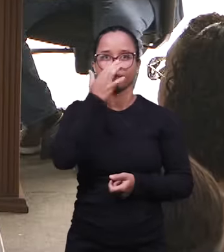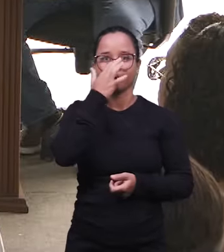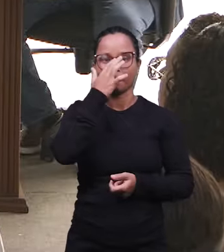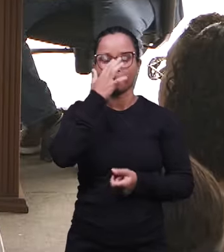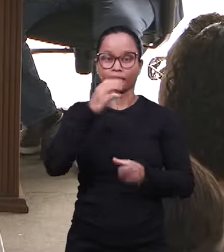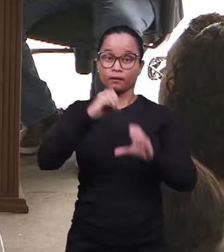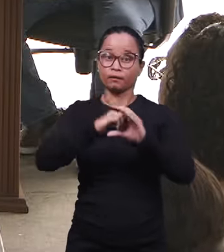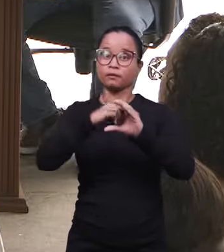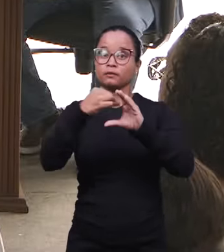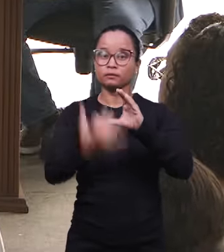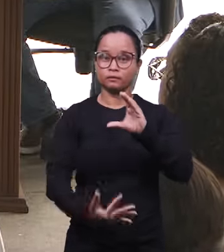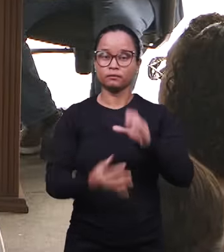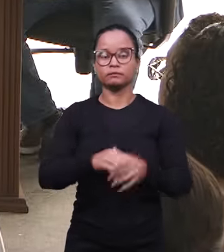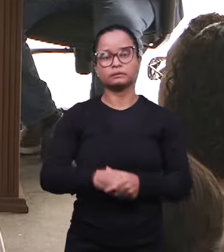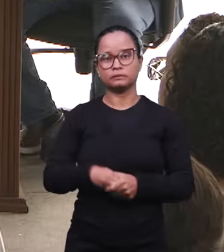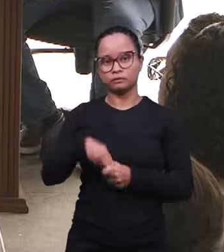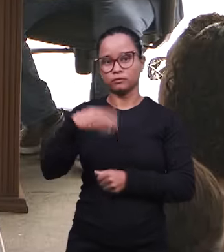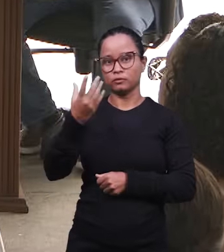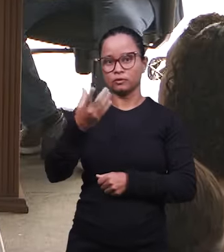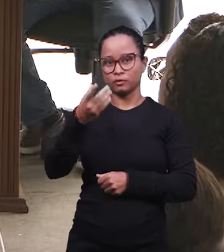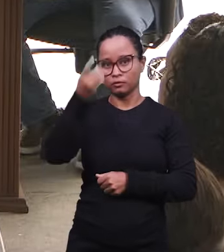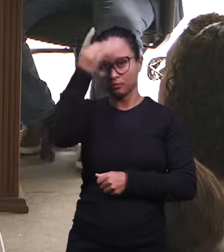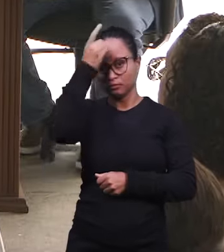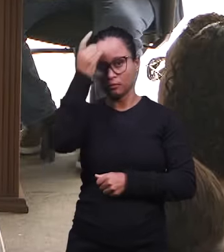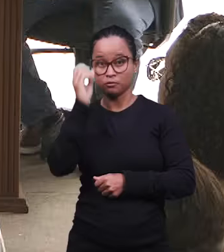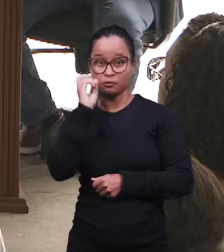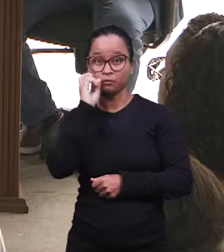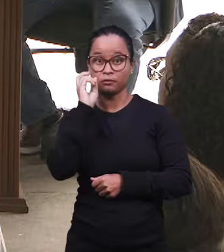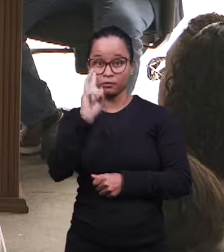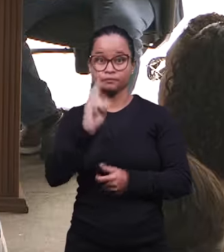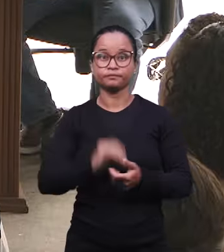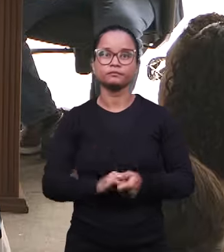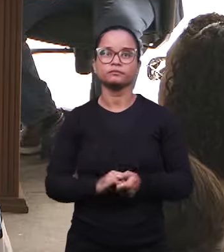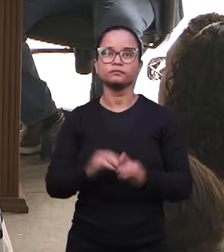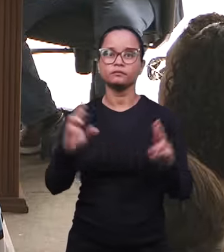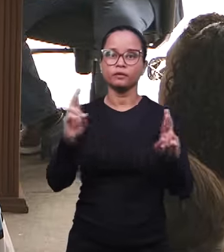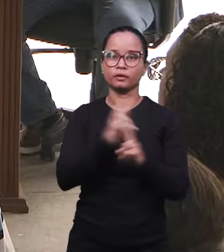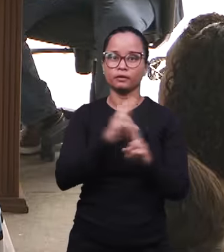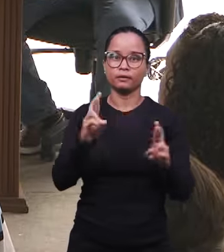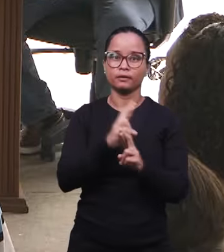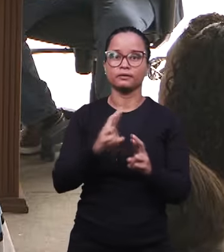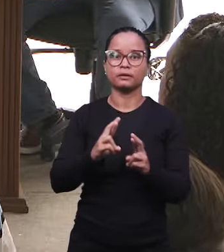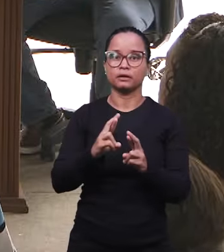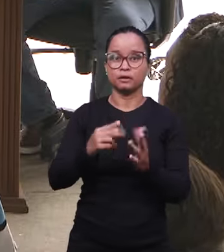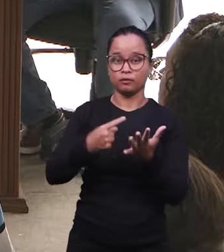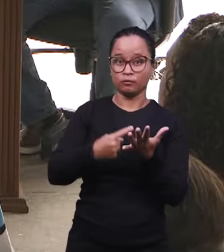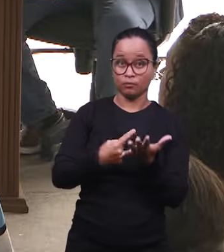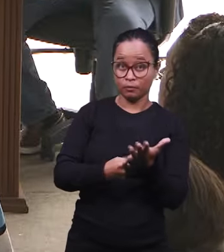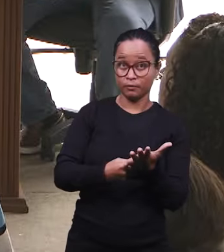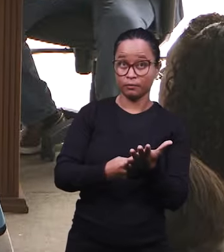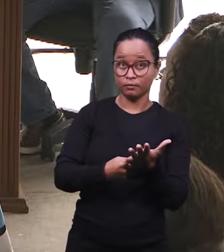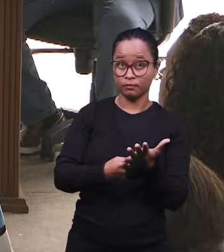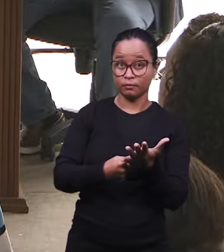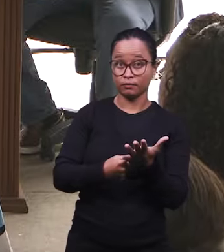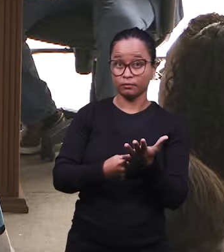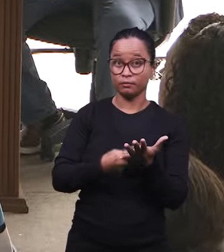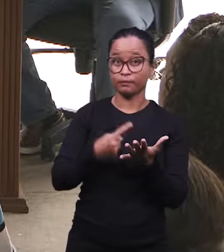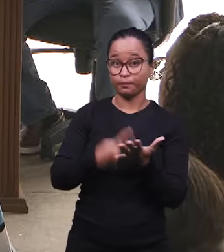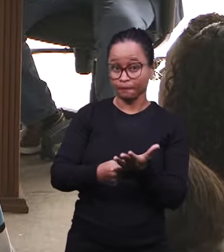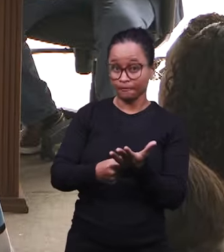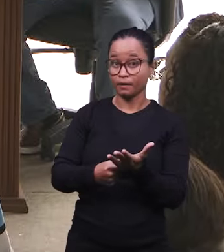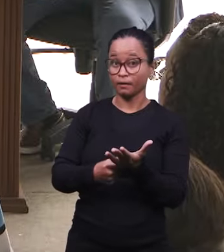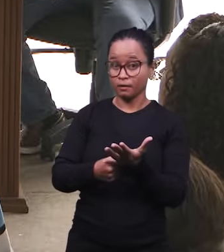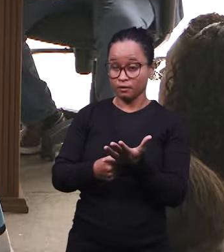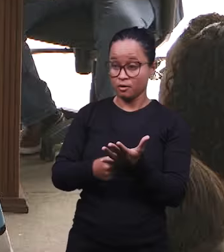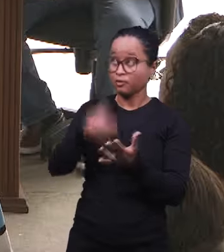O grande aspecto da visão relacionada à aliança é a aliança do homem